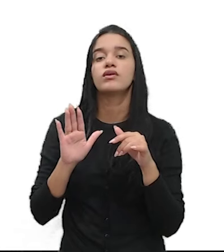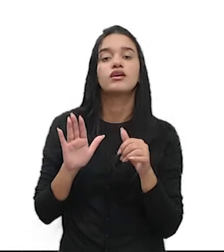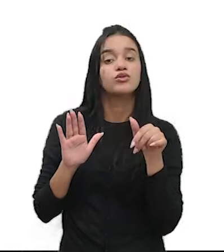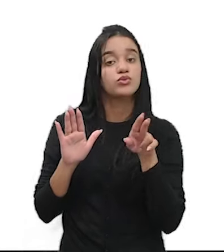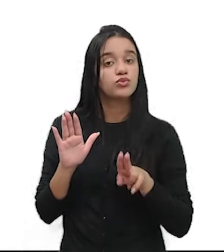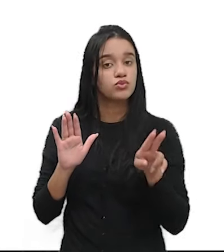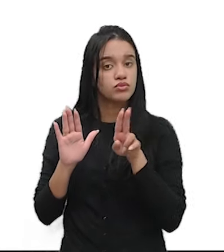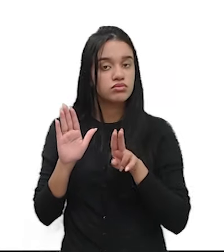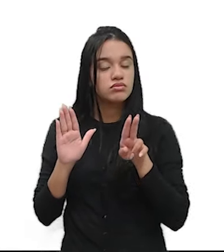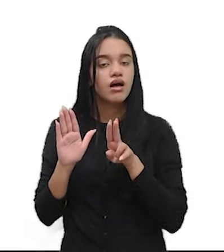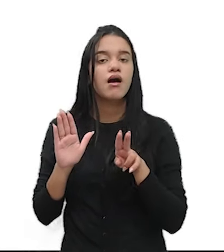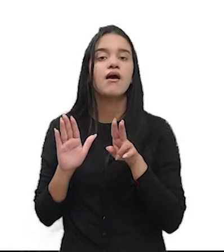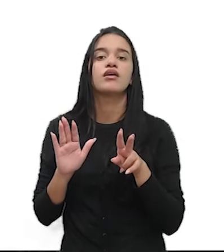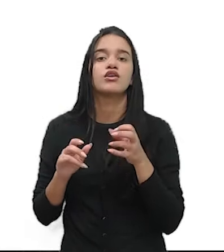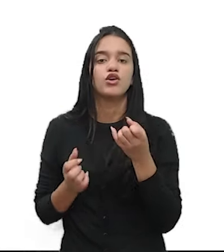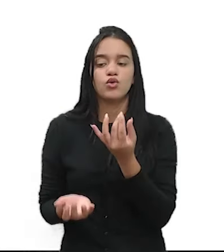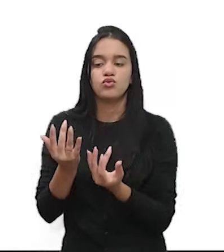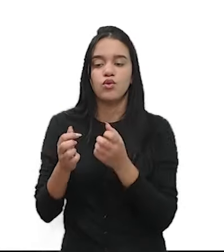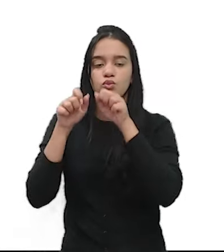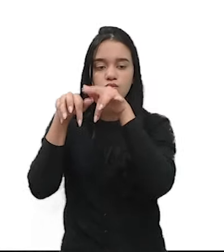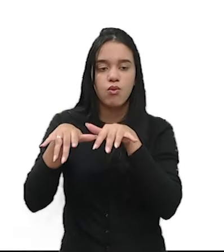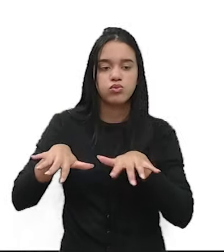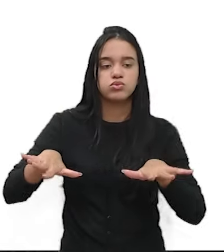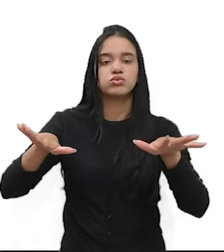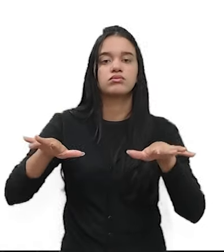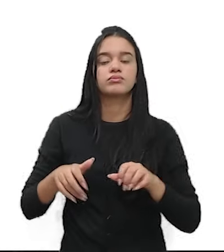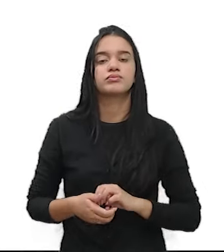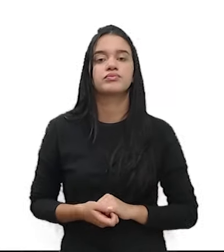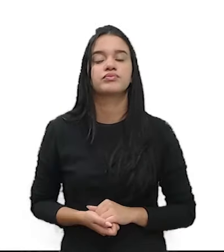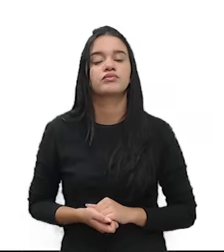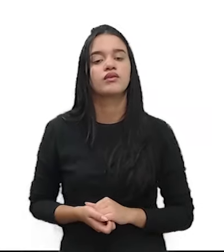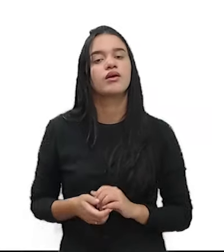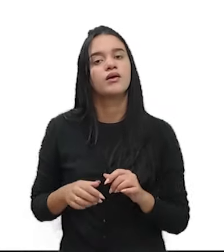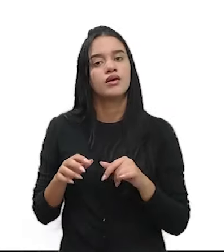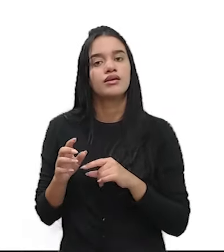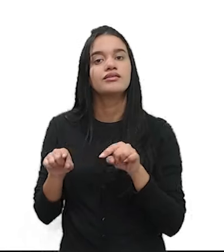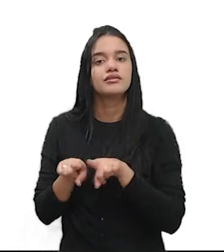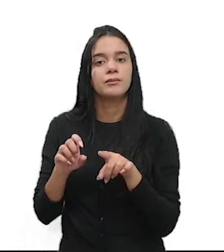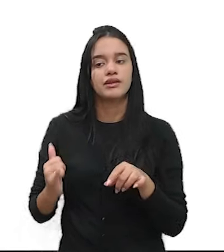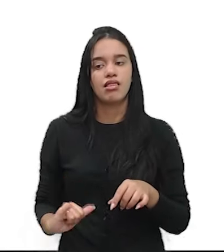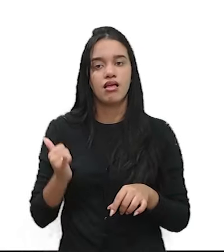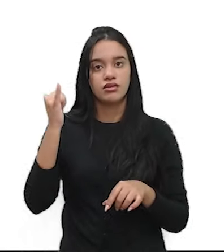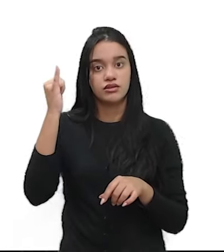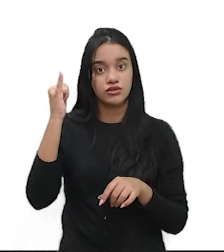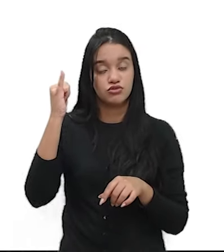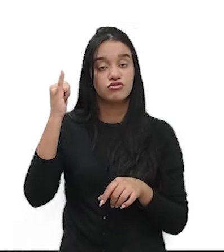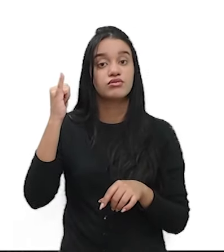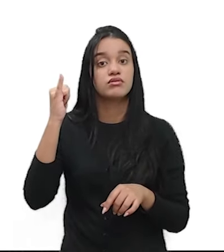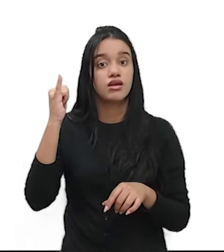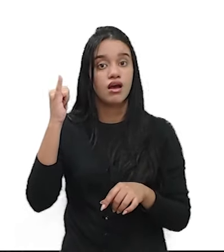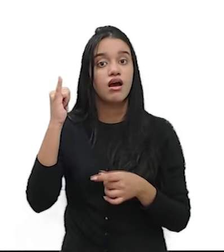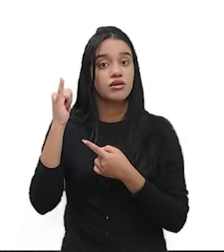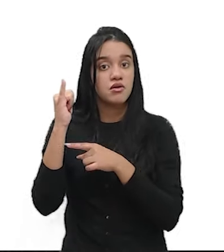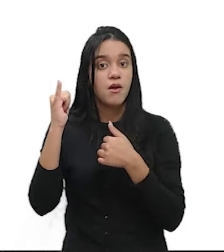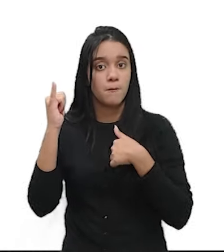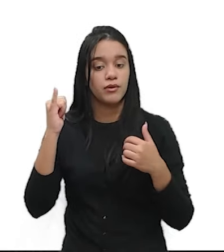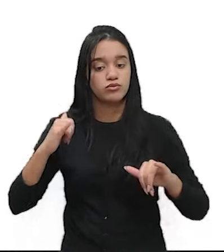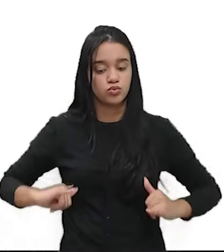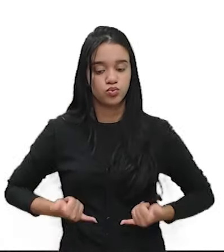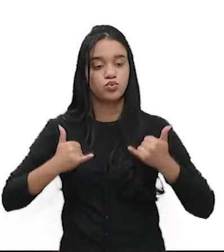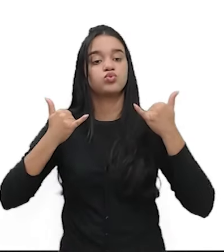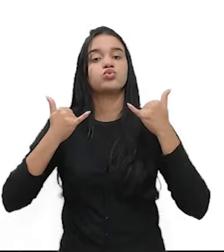posso espalhar aquele fogo e se eu jogar em Equipamentos elétricos eu posso receber uma descarga elétrica então ele é destinado apenas